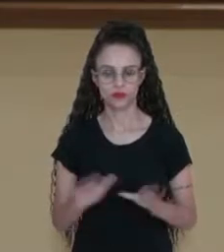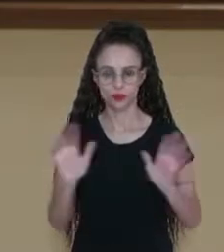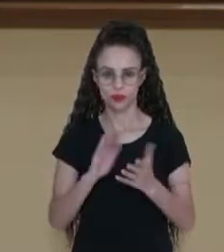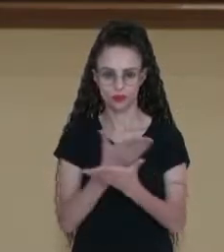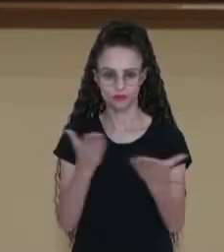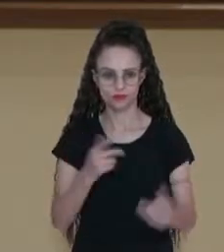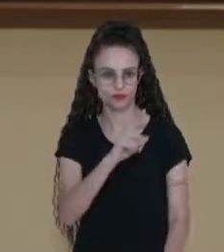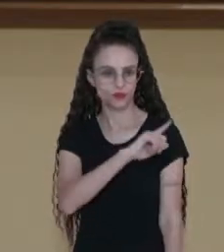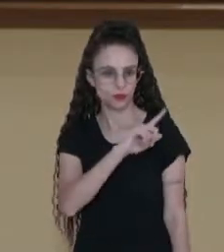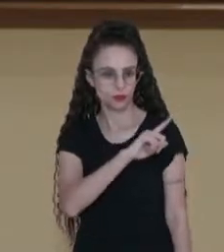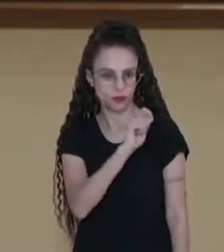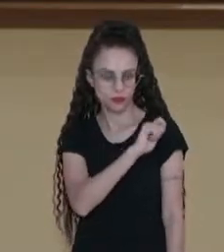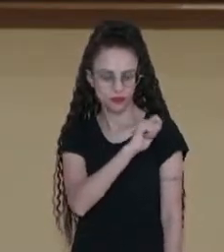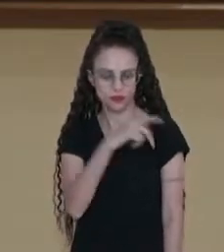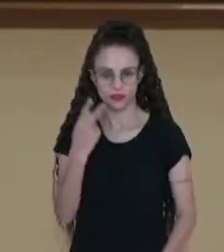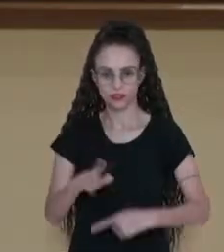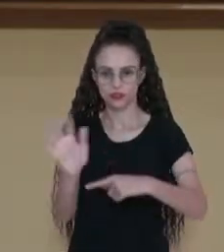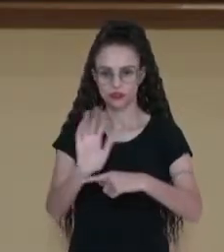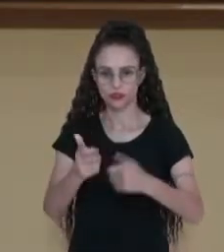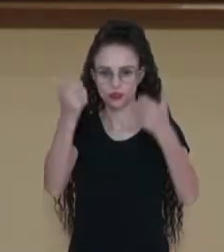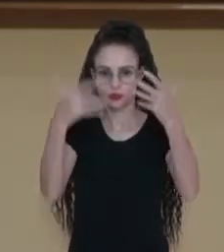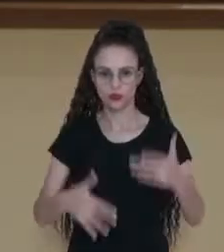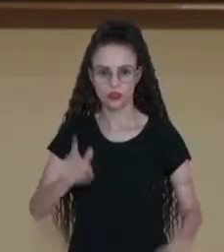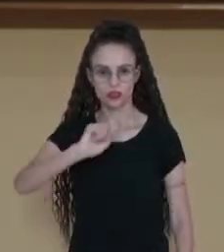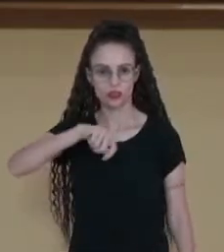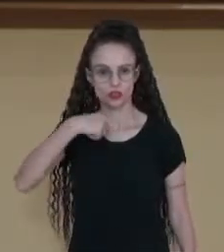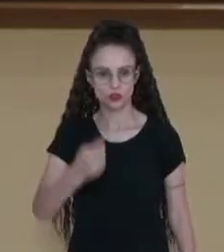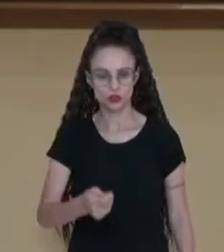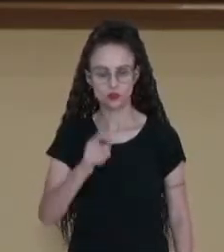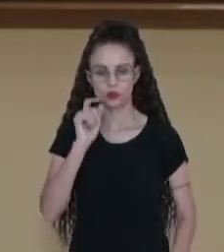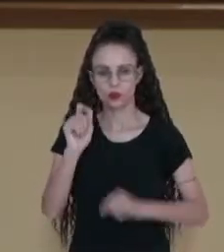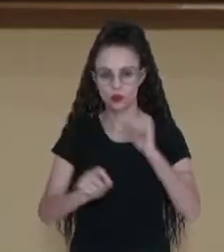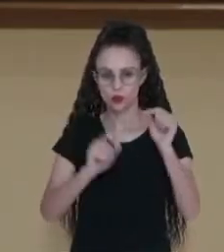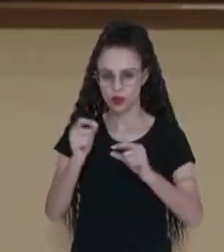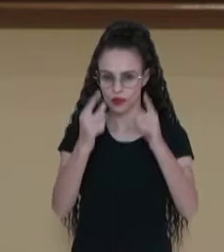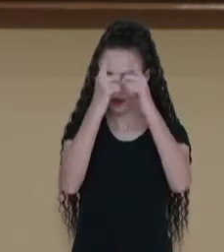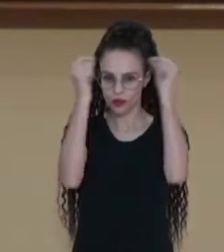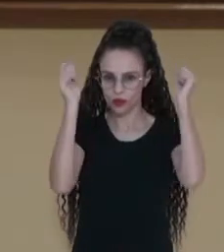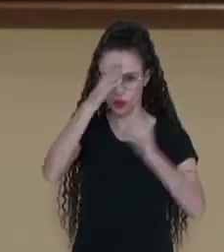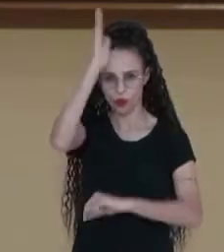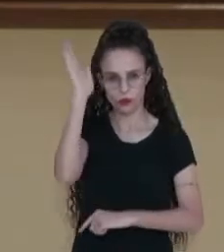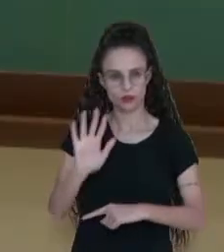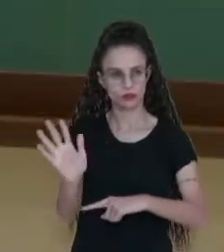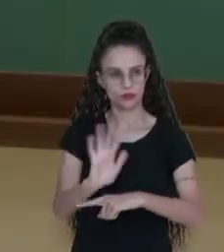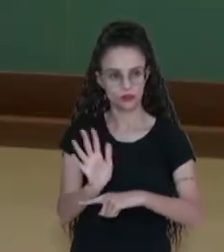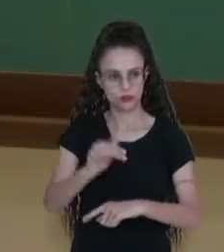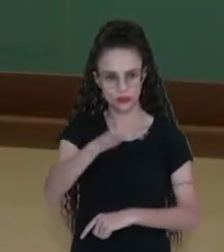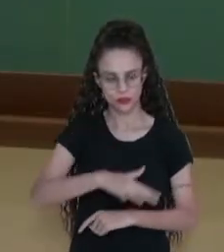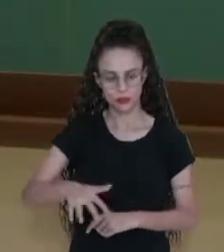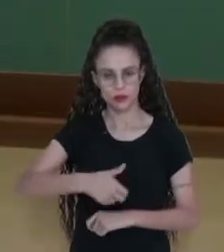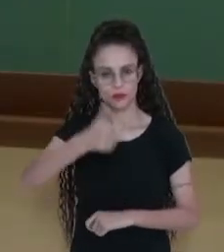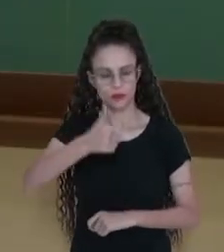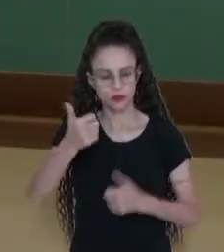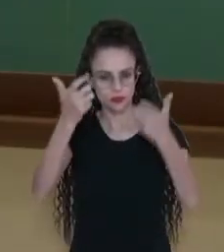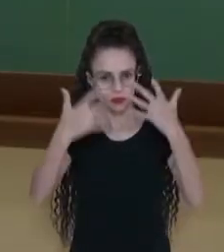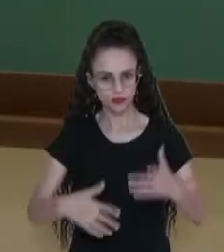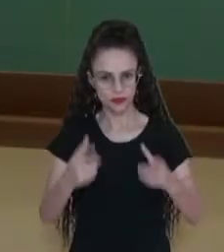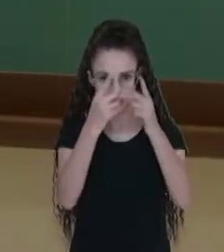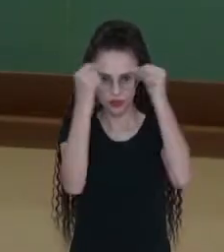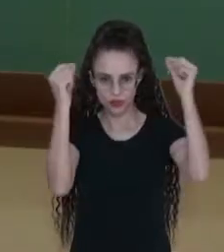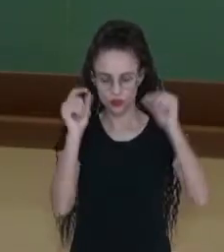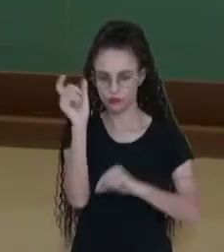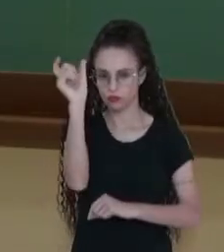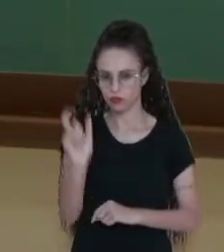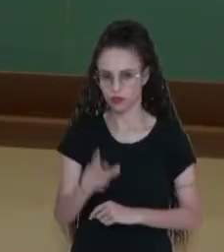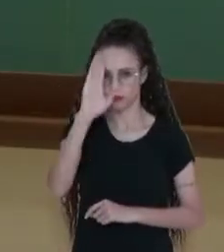Olá, estudantes de primeira série. Nesse vídeo nós vamos ver sobre a antiguidade greco-romana no cinema. Primeiramente, vamos falar palavras-chave